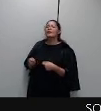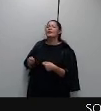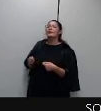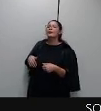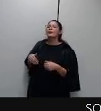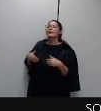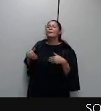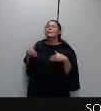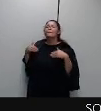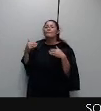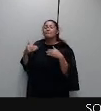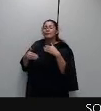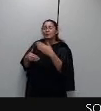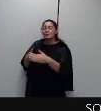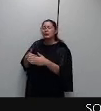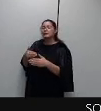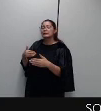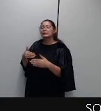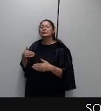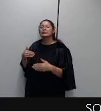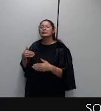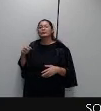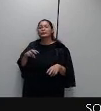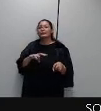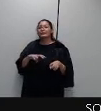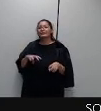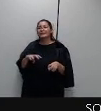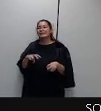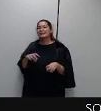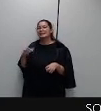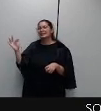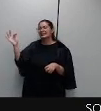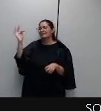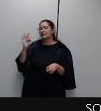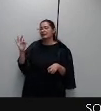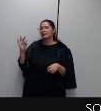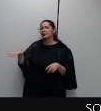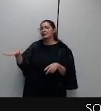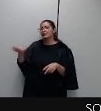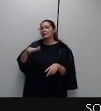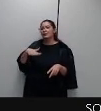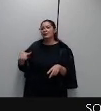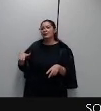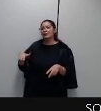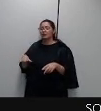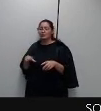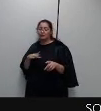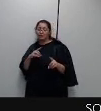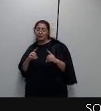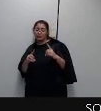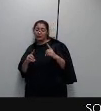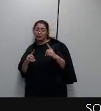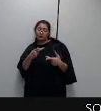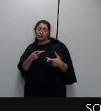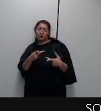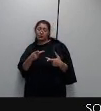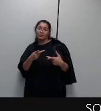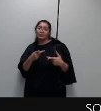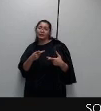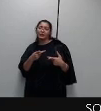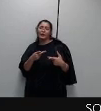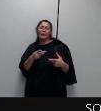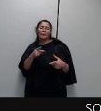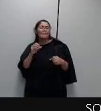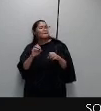união e também são ambas a disputa que é entre as fazer então eu tô suscitando mais presidente